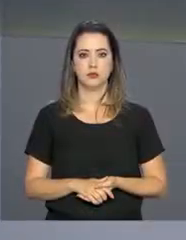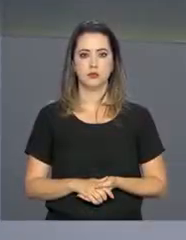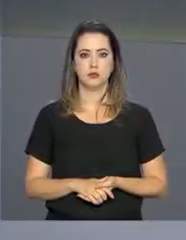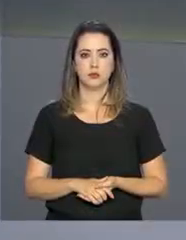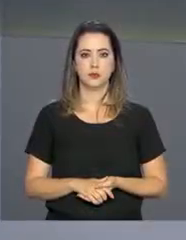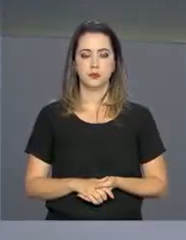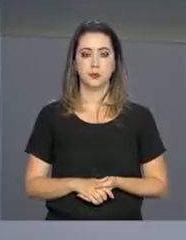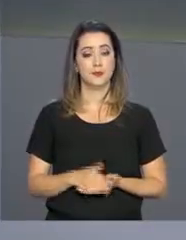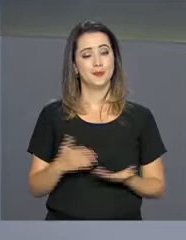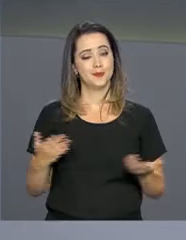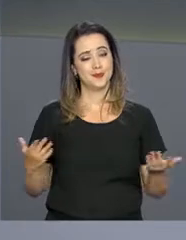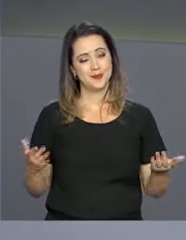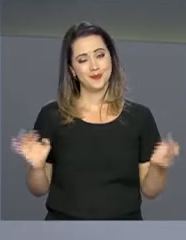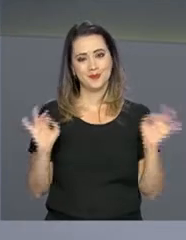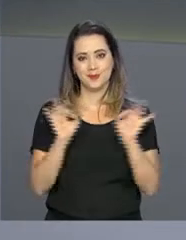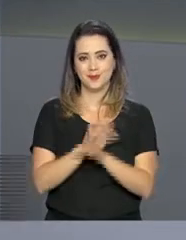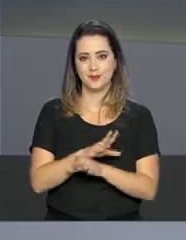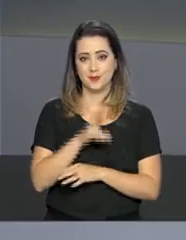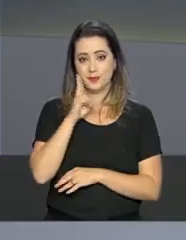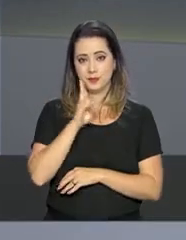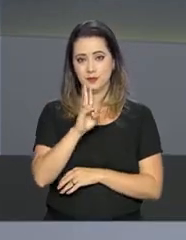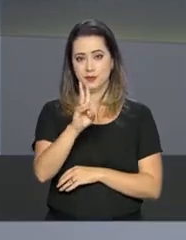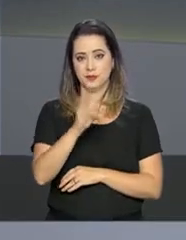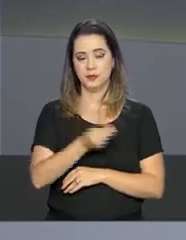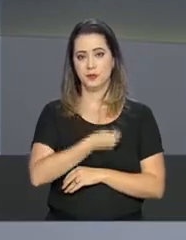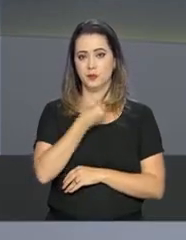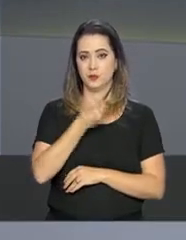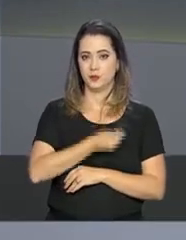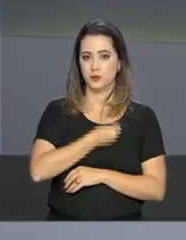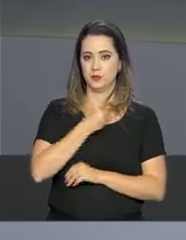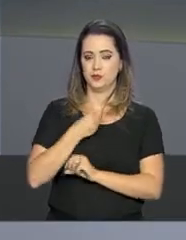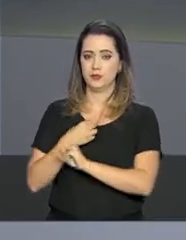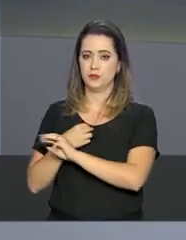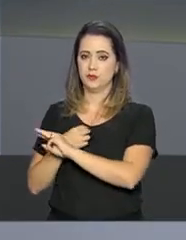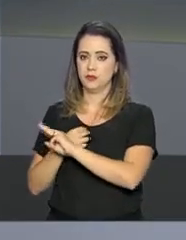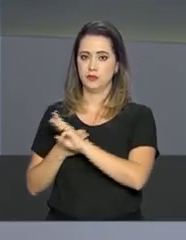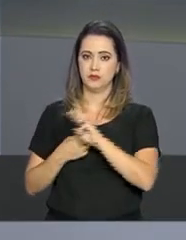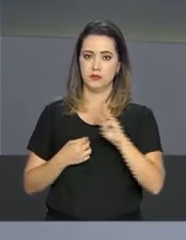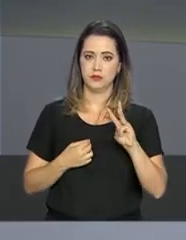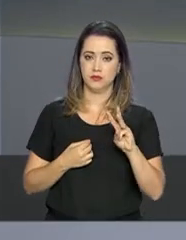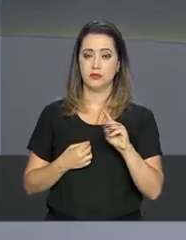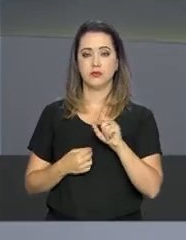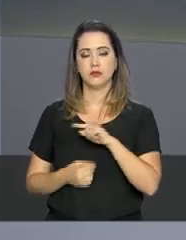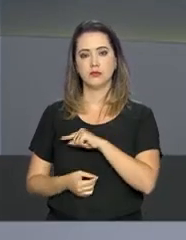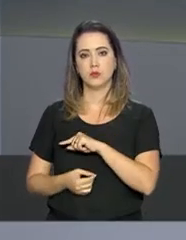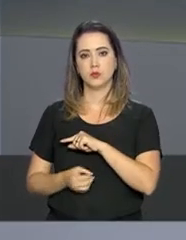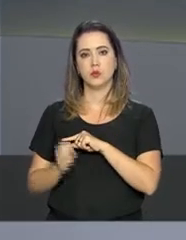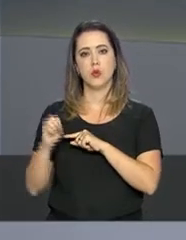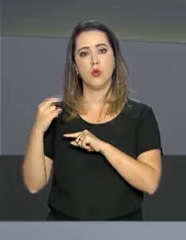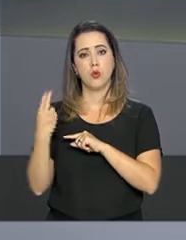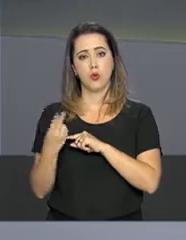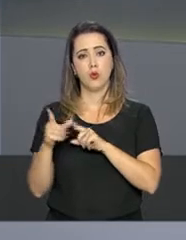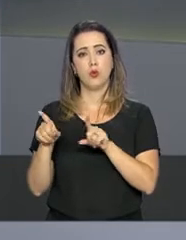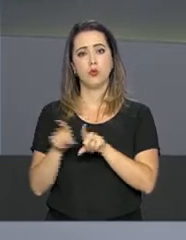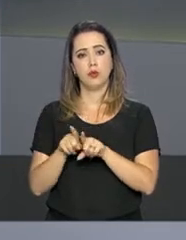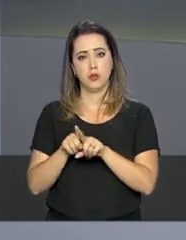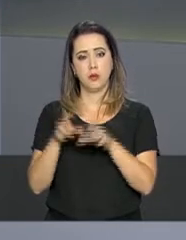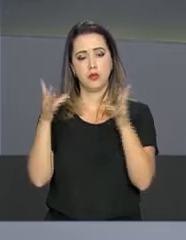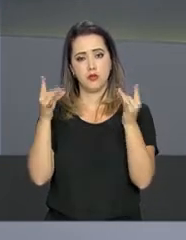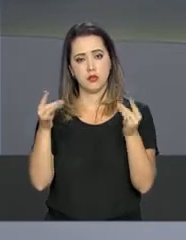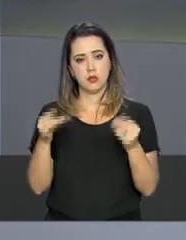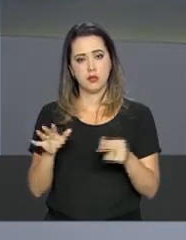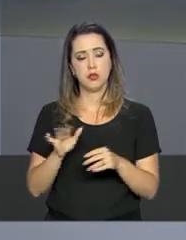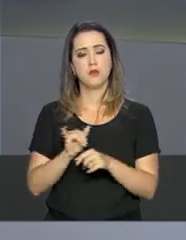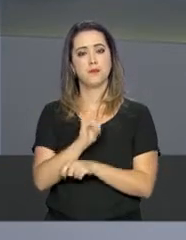esta edição termina aqui você acompanhar a programação ao vivo pelo site da npr na internet e todas as reportagens